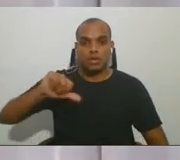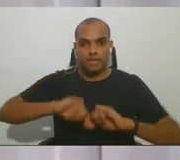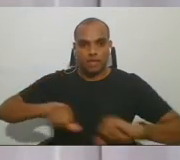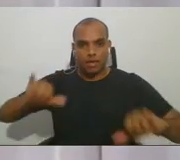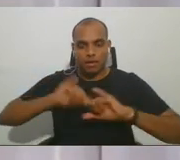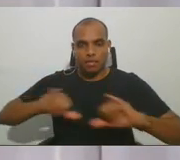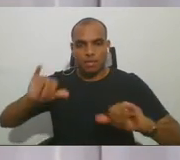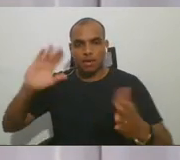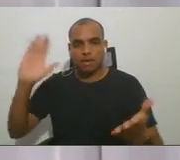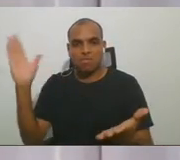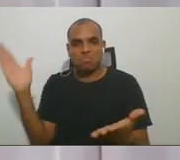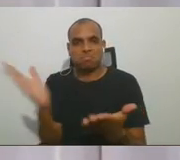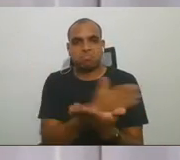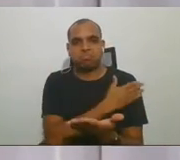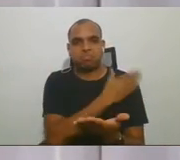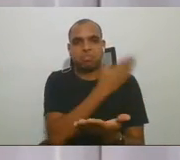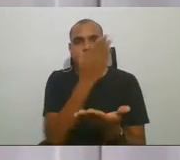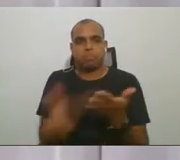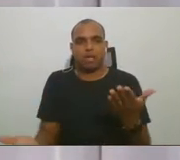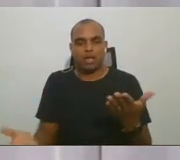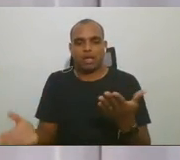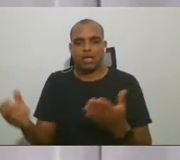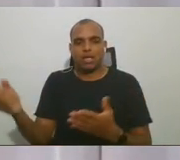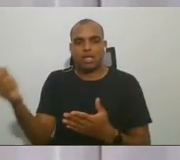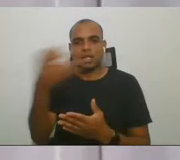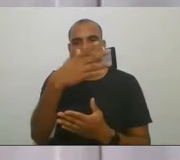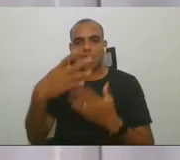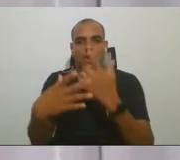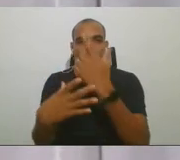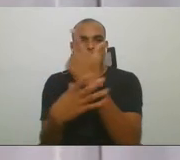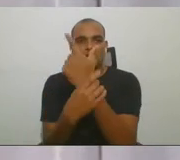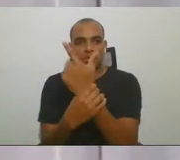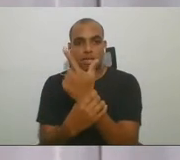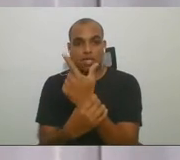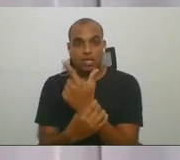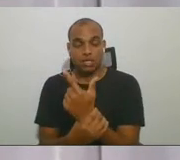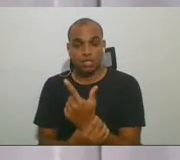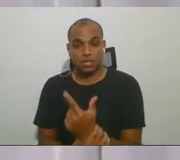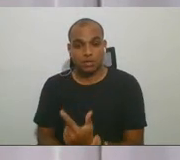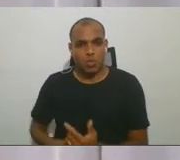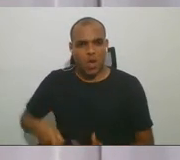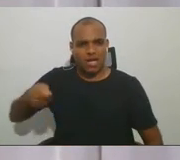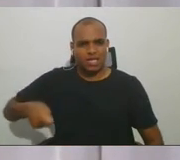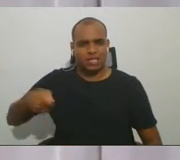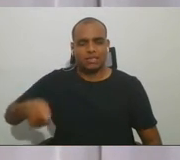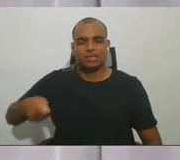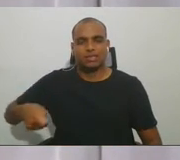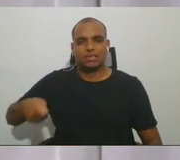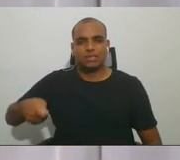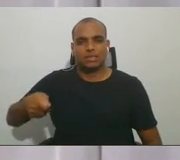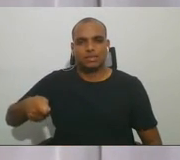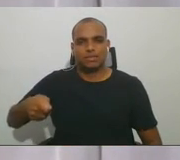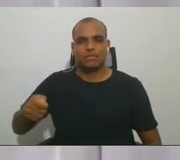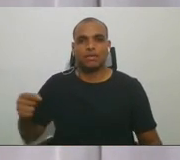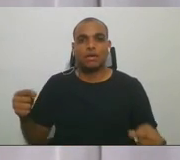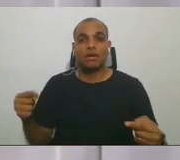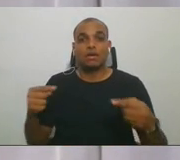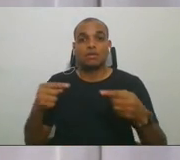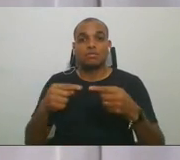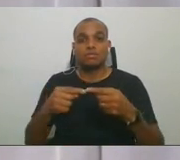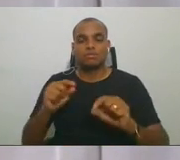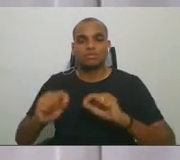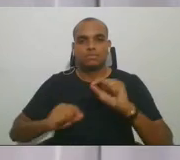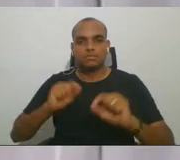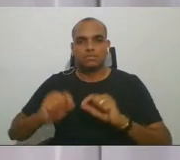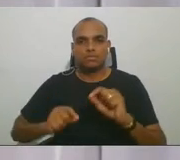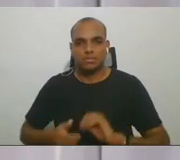neoliberalismo em suas fórmulas mais agressivas, teve muito a ver o